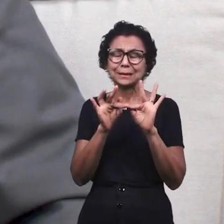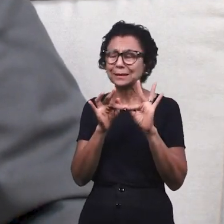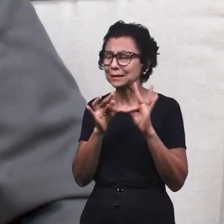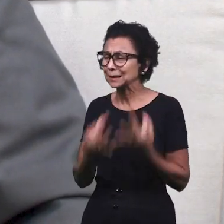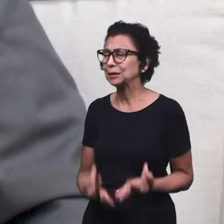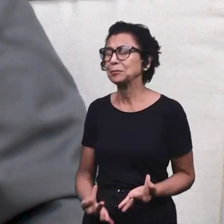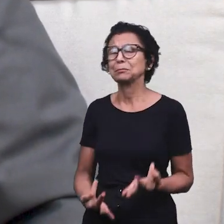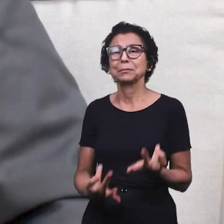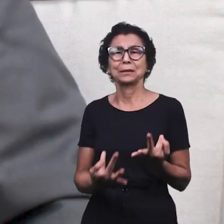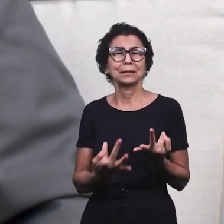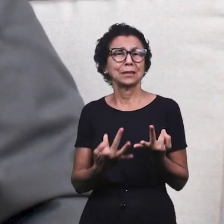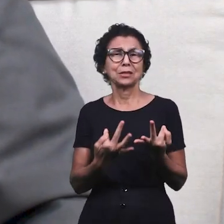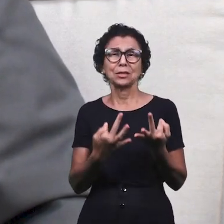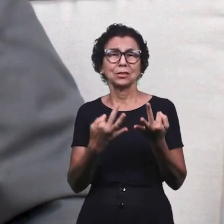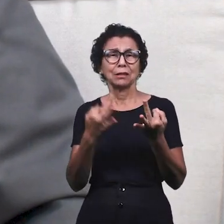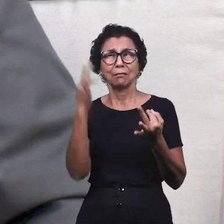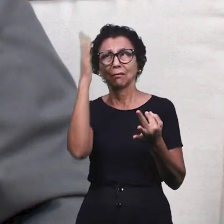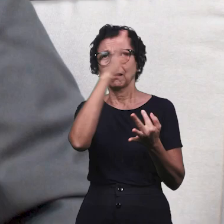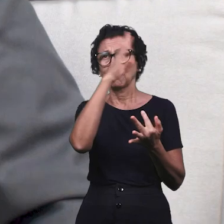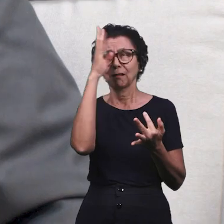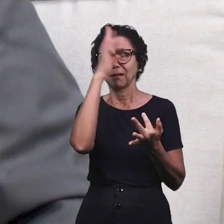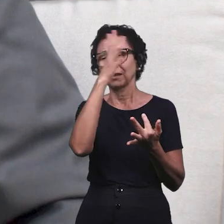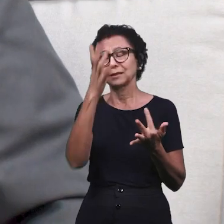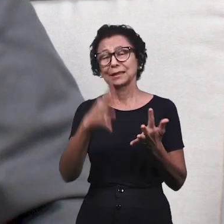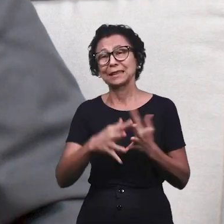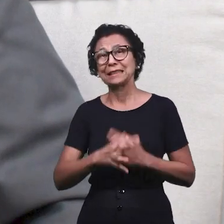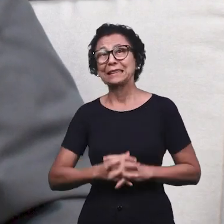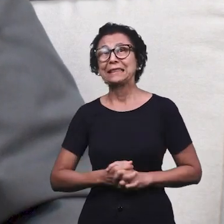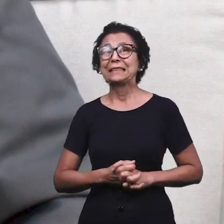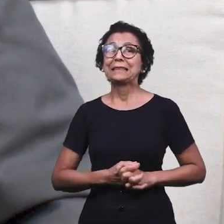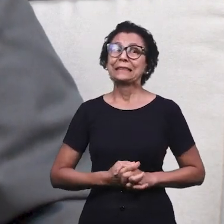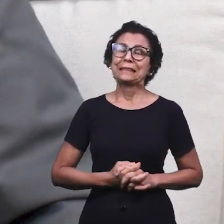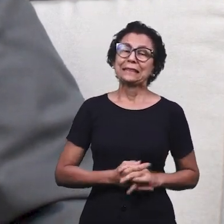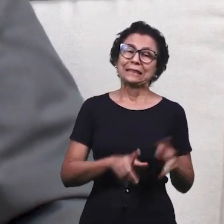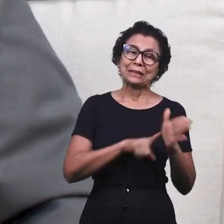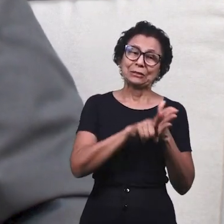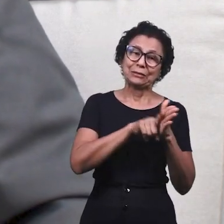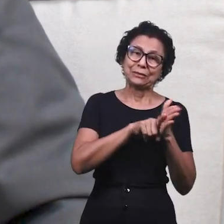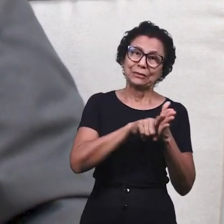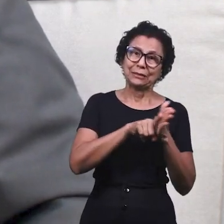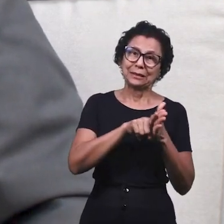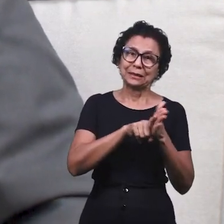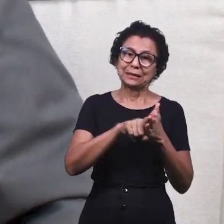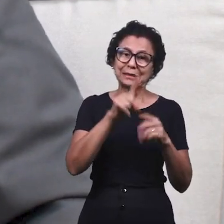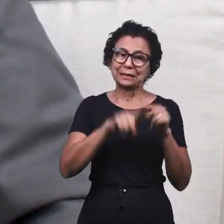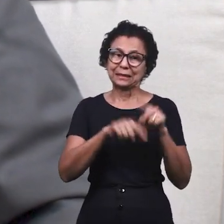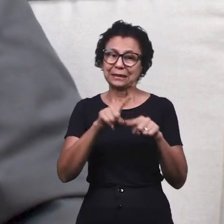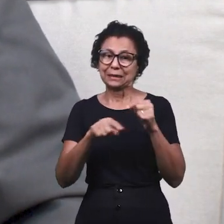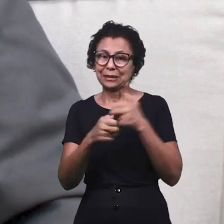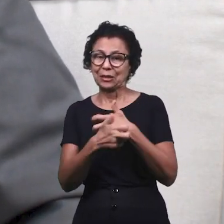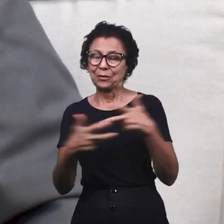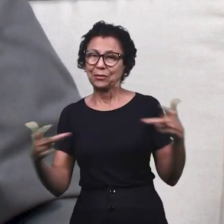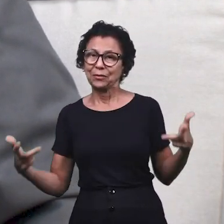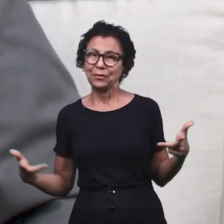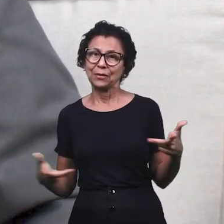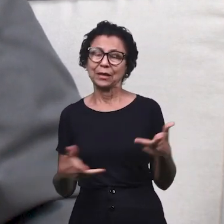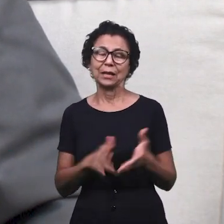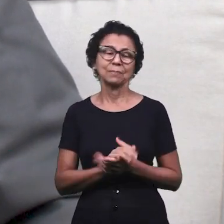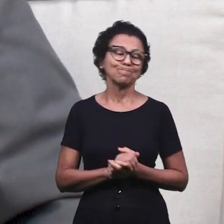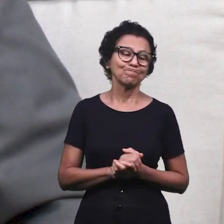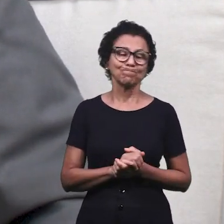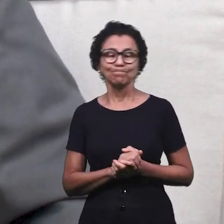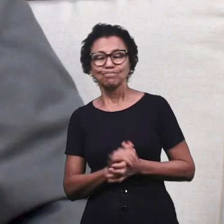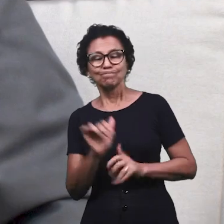normalmente a gente nem dá tanta atenção, né? Mas que a experiência poderia o fiscal vai olhar ali e vai te dar, às vezes, alguma